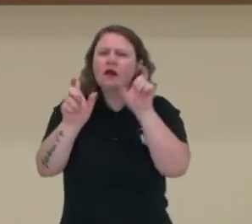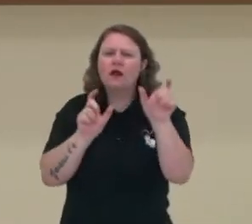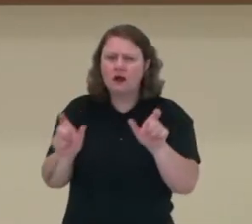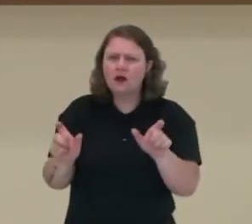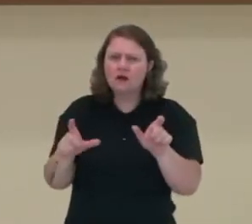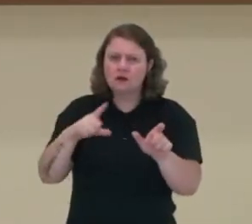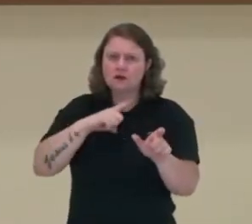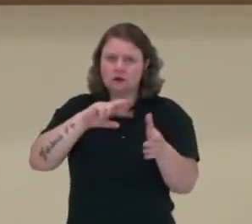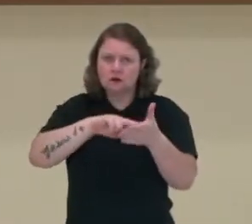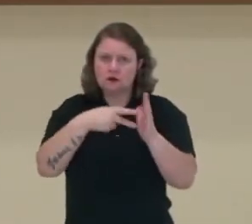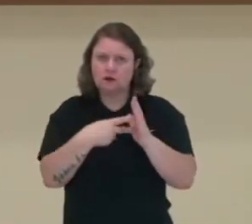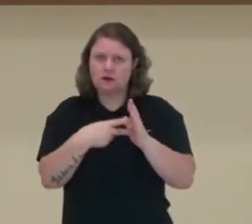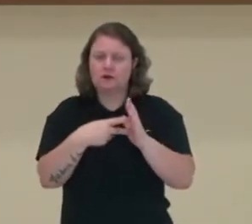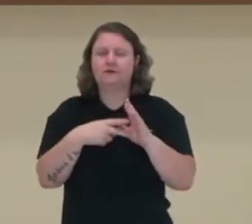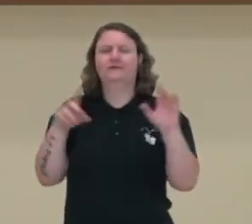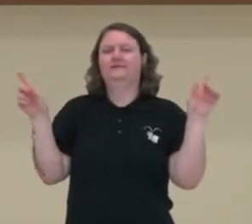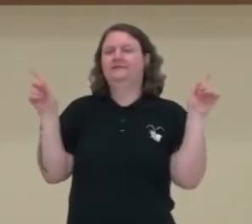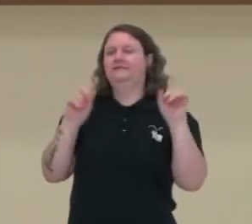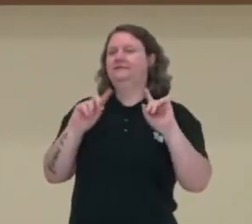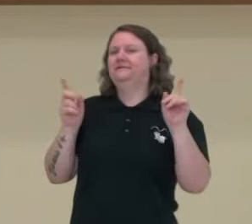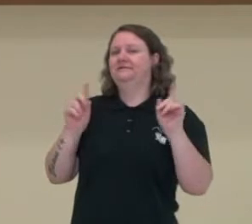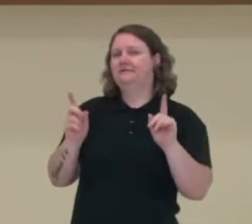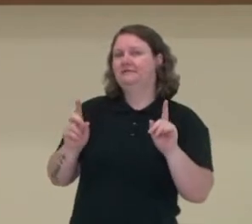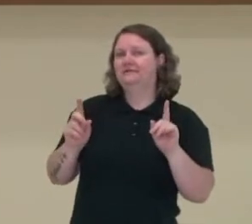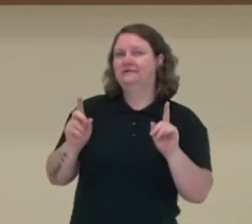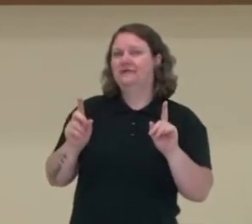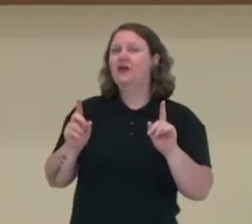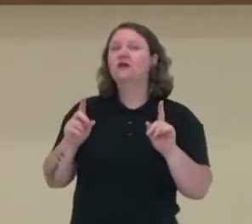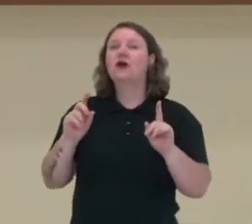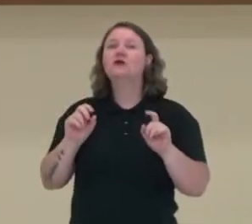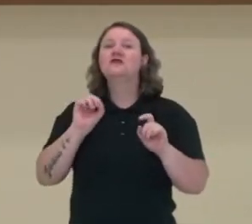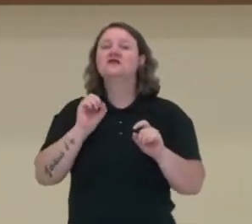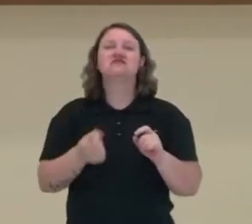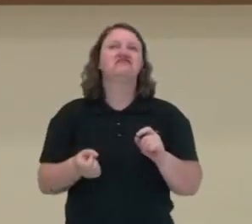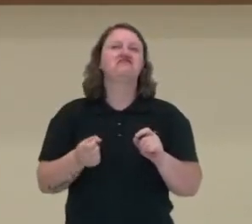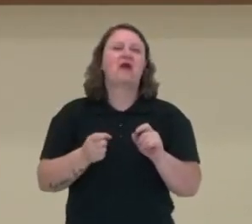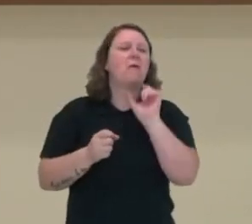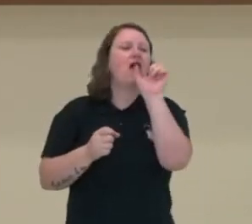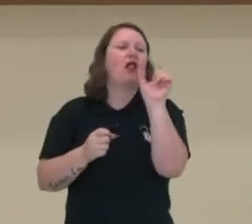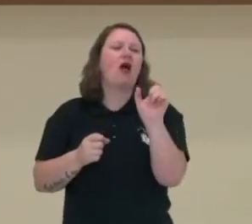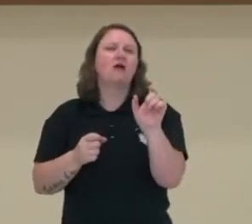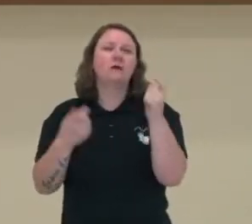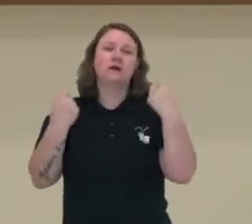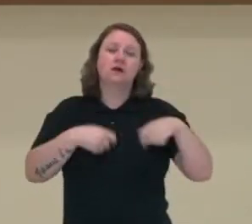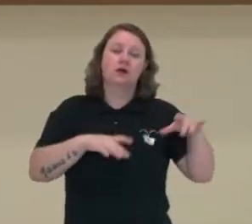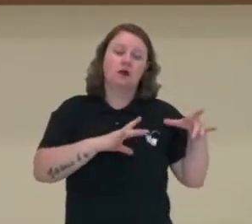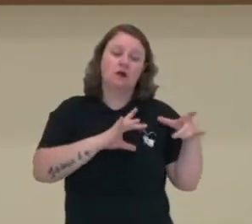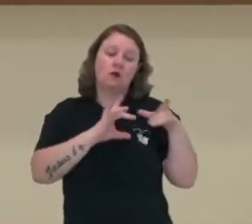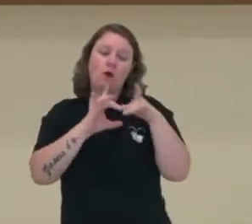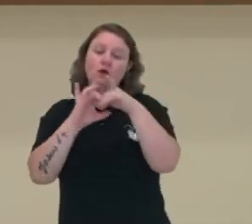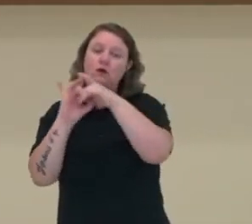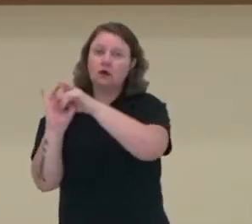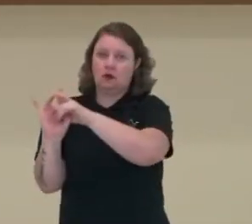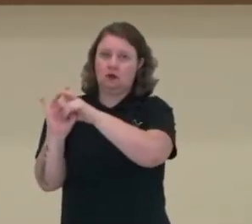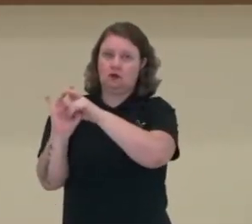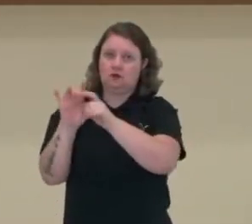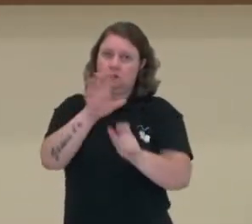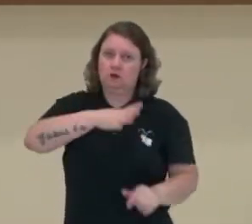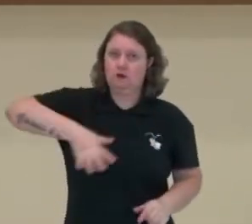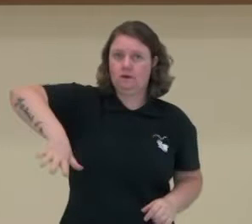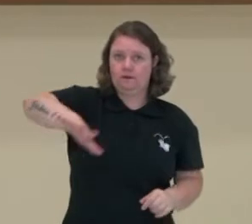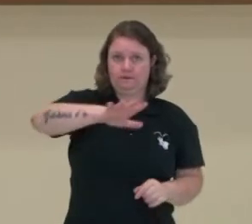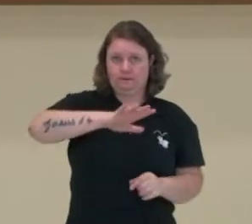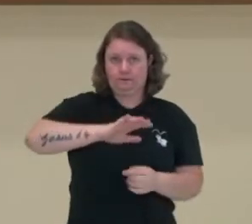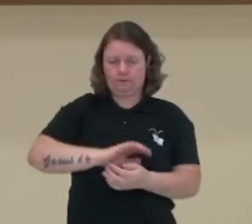solta? Não, nem todas as palavras fazem sentido se elas não tiverem um contexto, certo? Precisa ter o contexto,